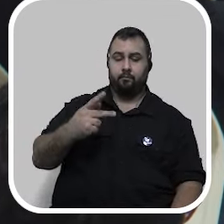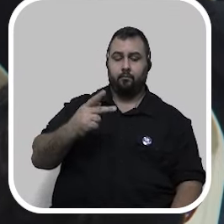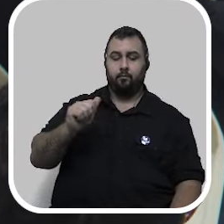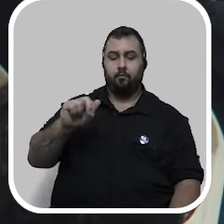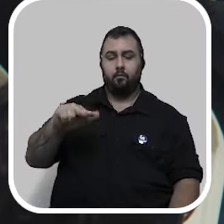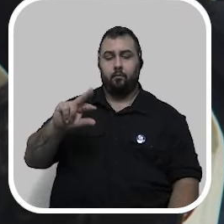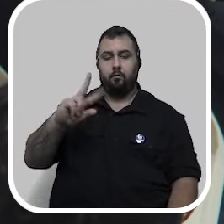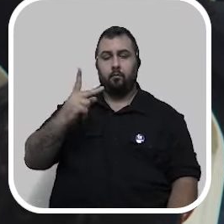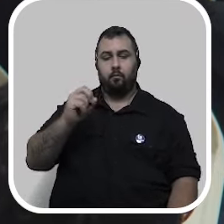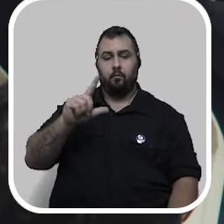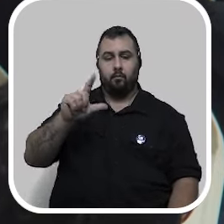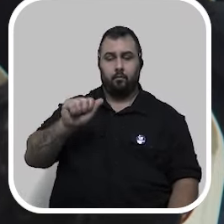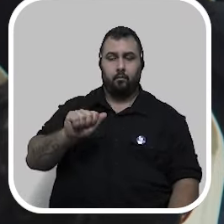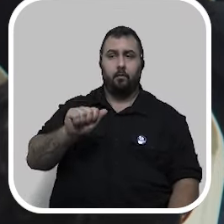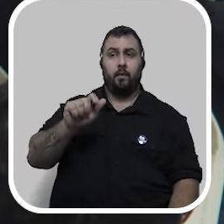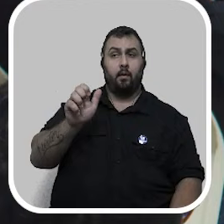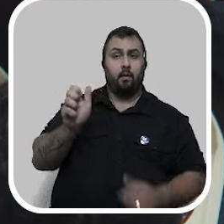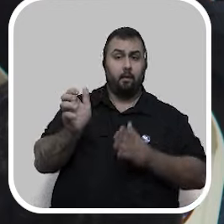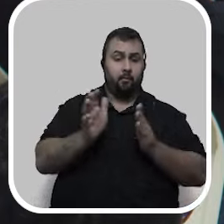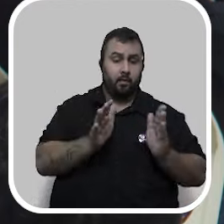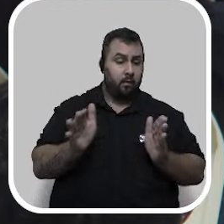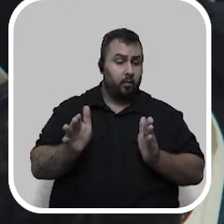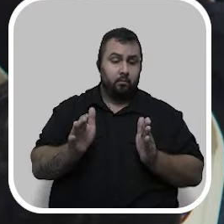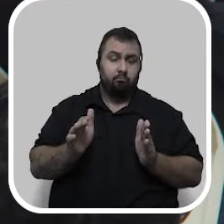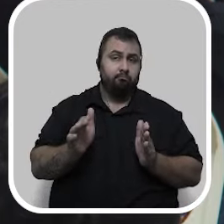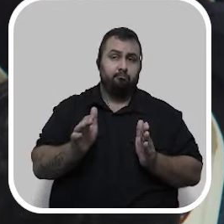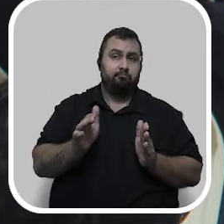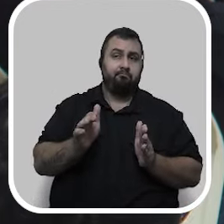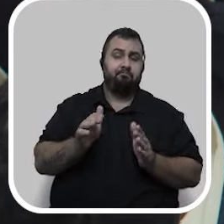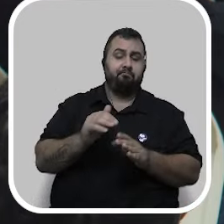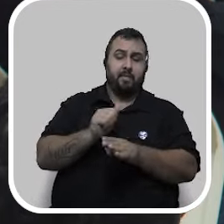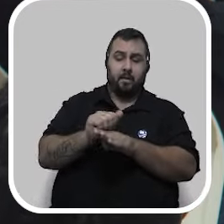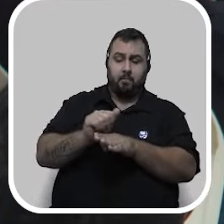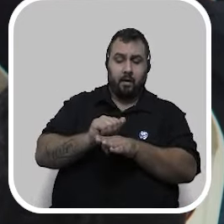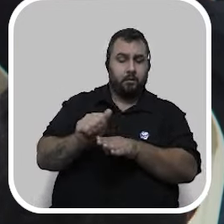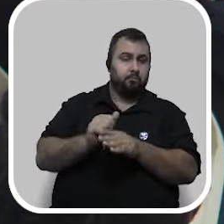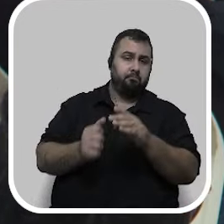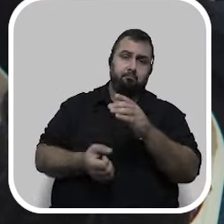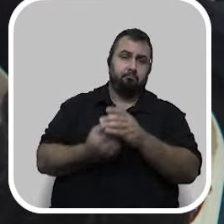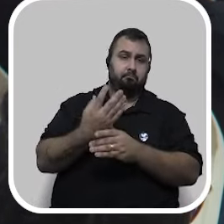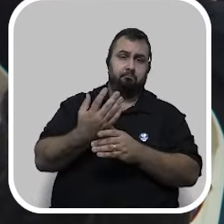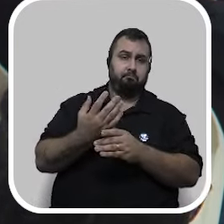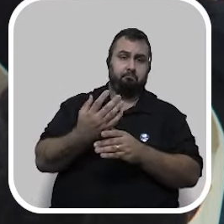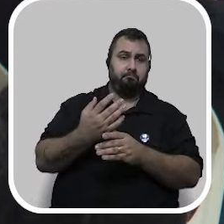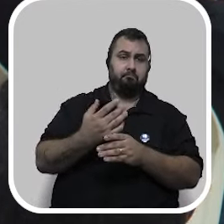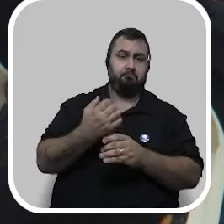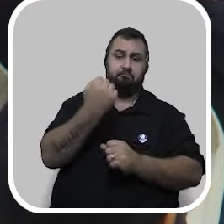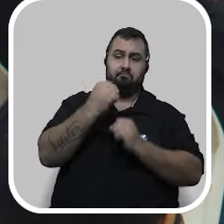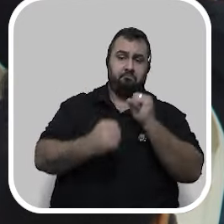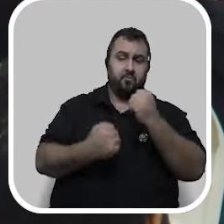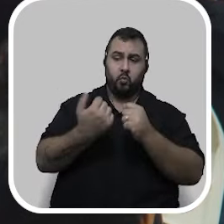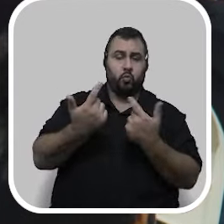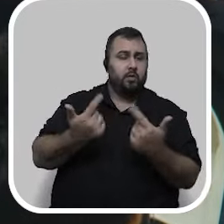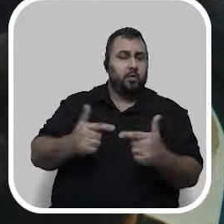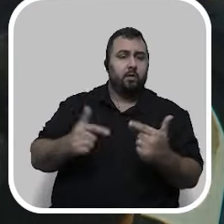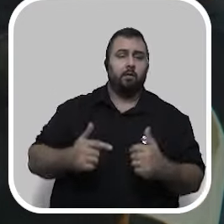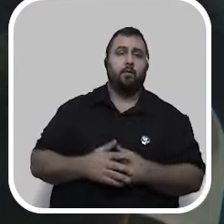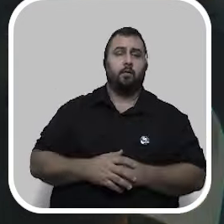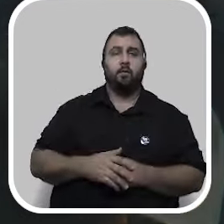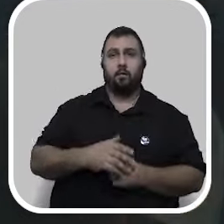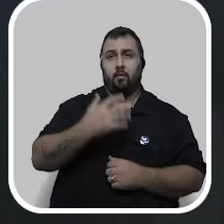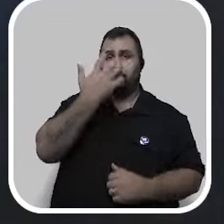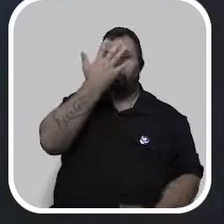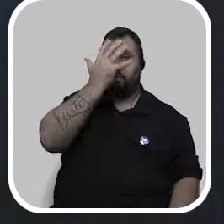se fabricava sapatos no Brasil e aí o povo brasileiro teve que se